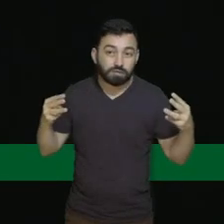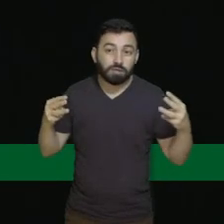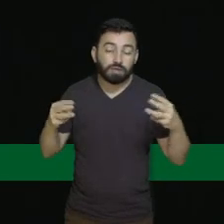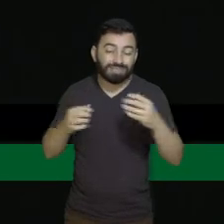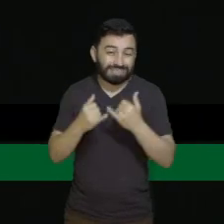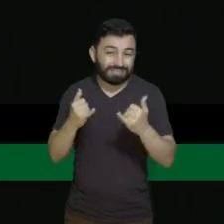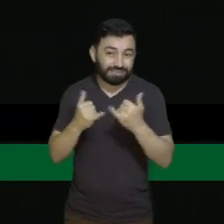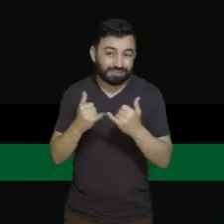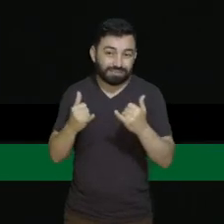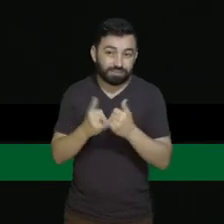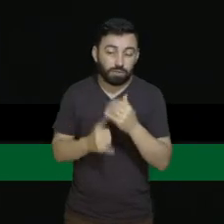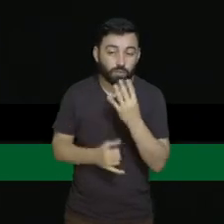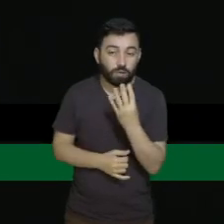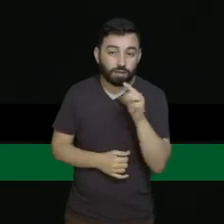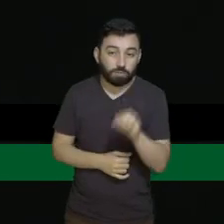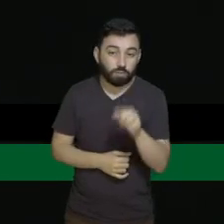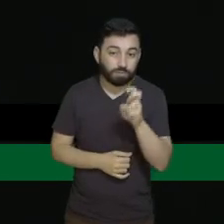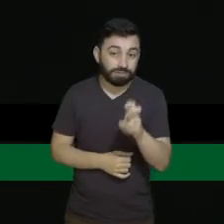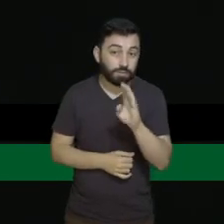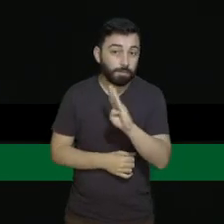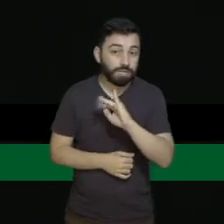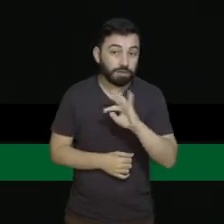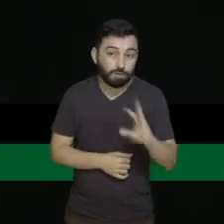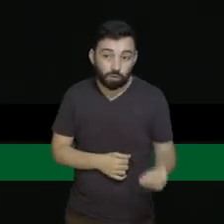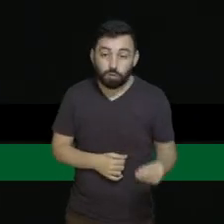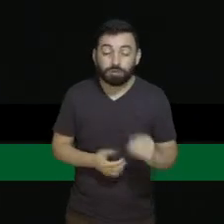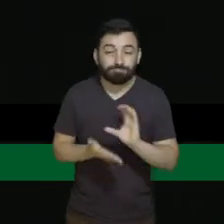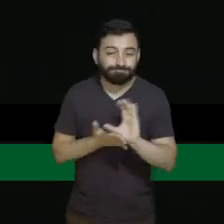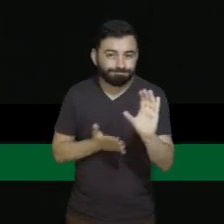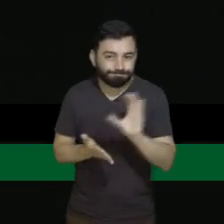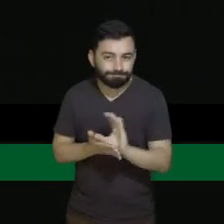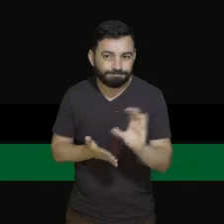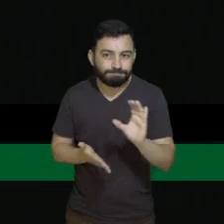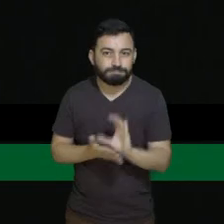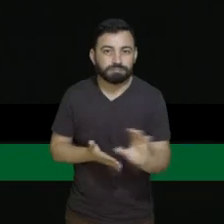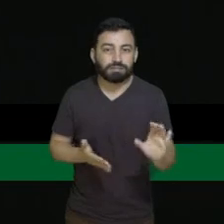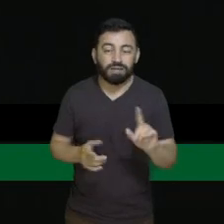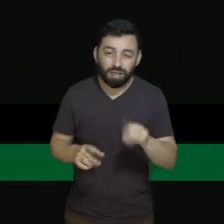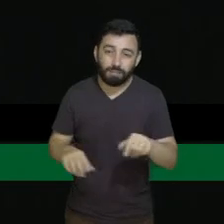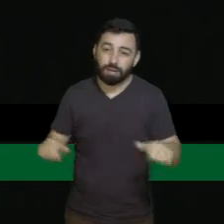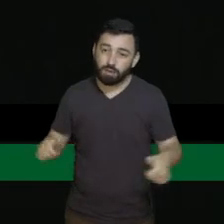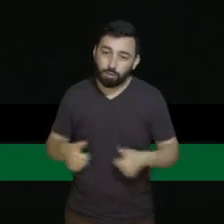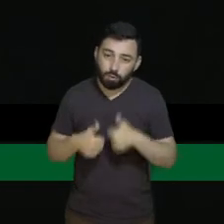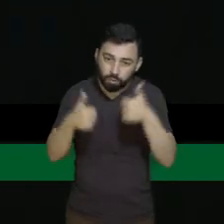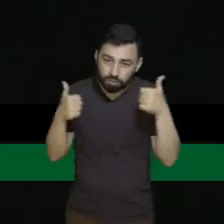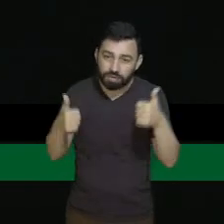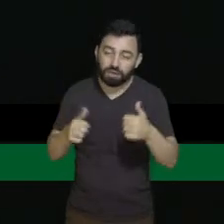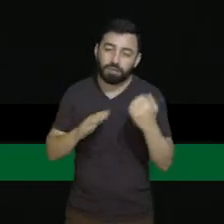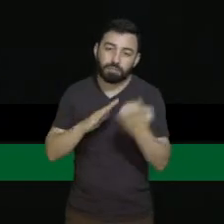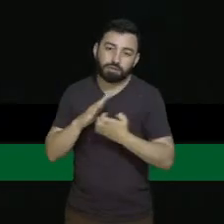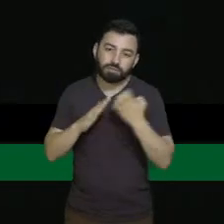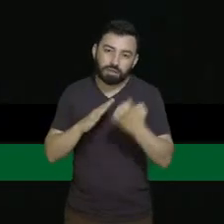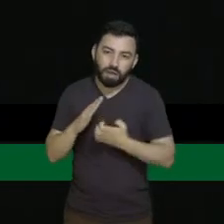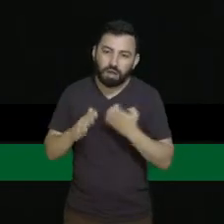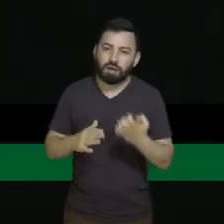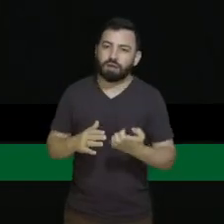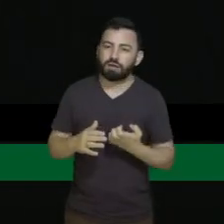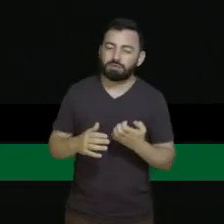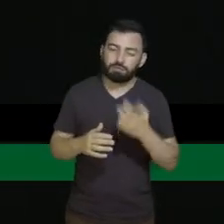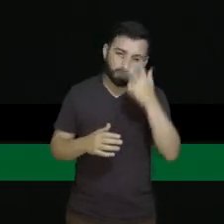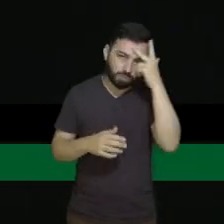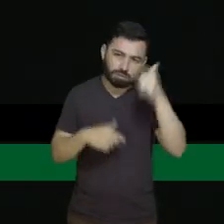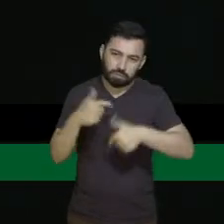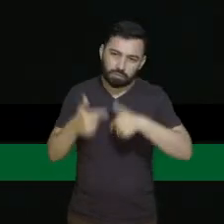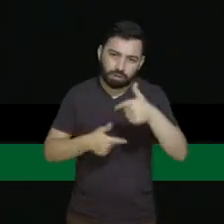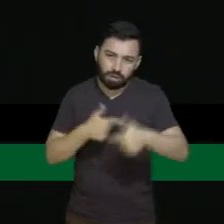bilhões de investimentos que estão acontecendo. Isso é melhoria, seja para o empresário, para os consumidores da área